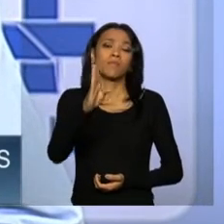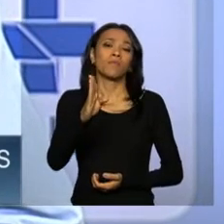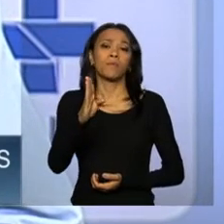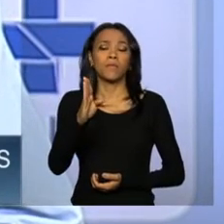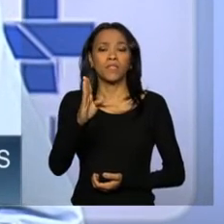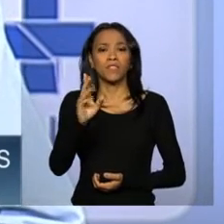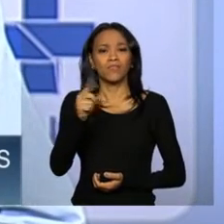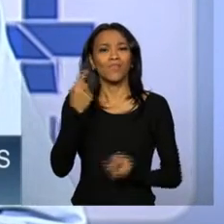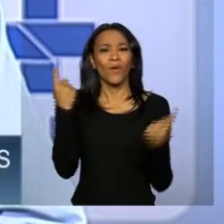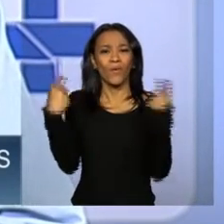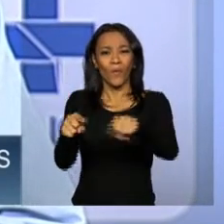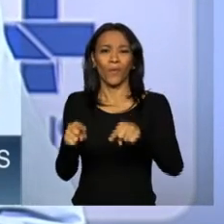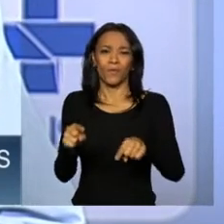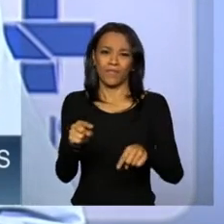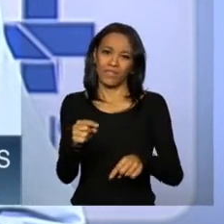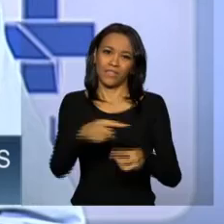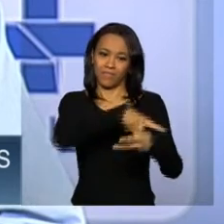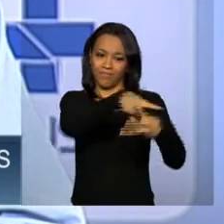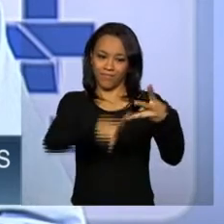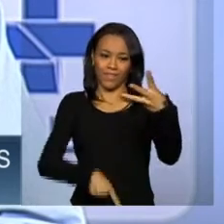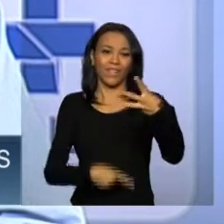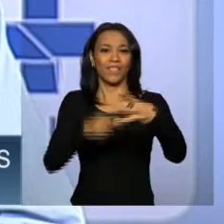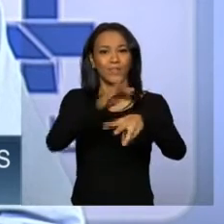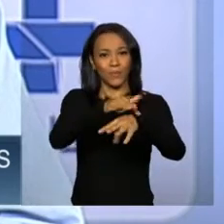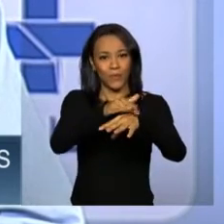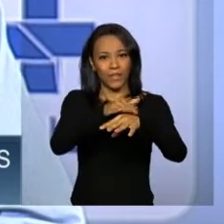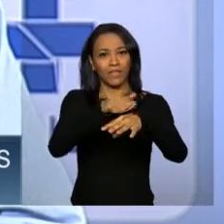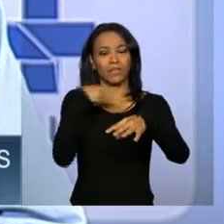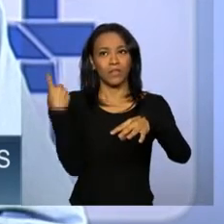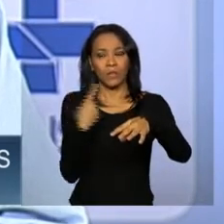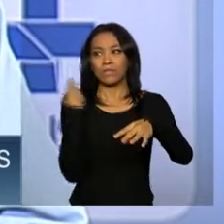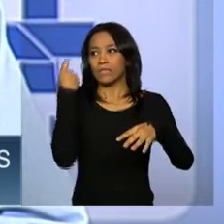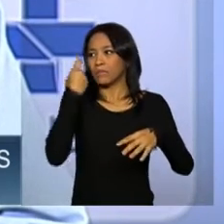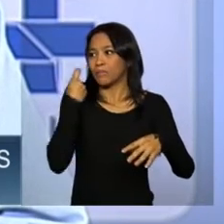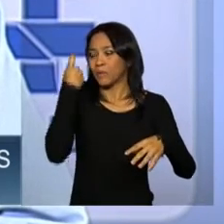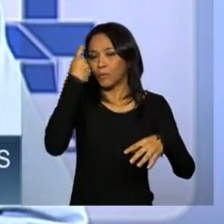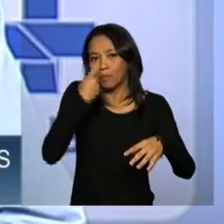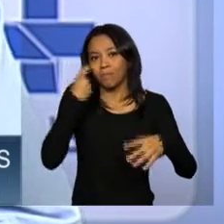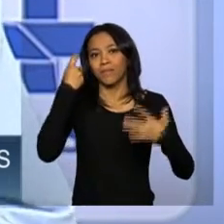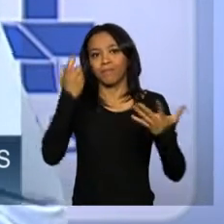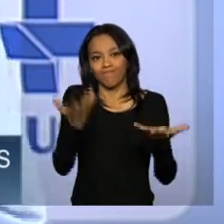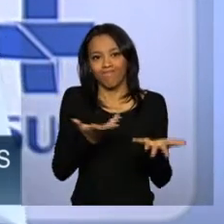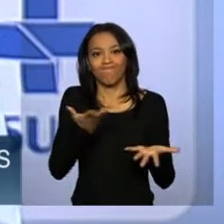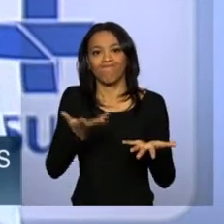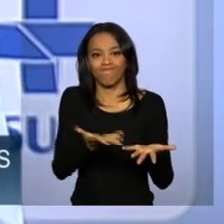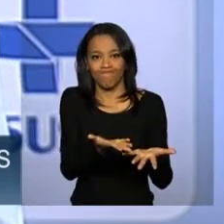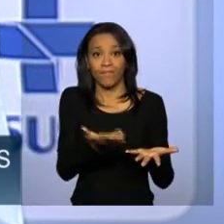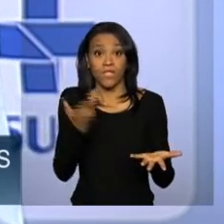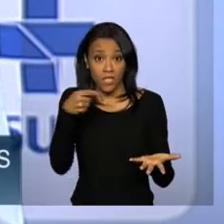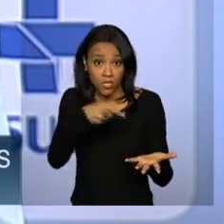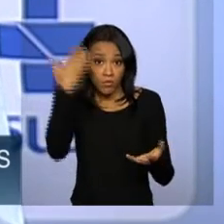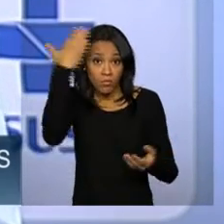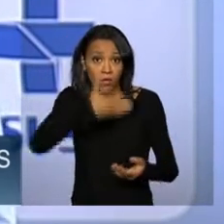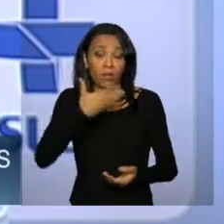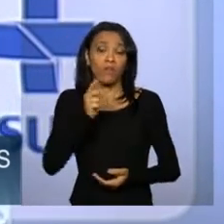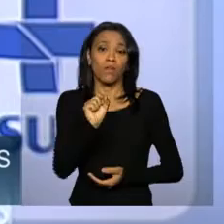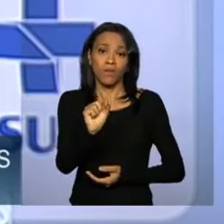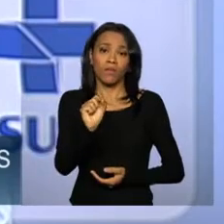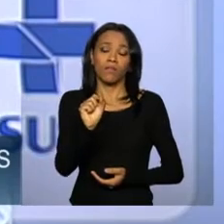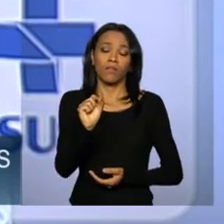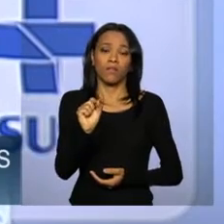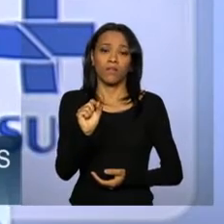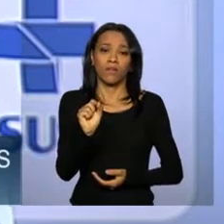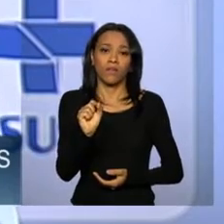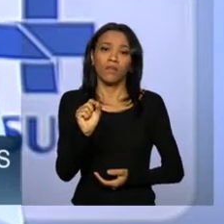ao vetor dessas três doenças que têm nos preocupado de maneira crescente. Isso revela, na